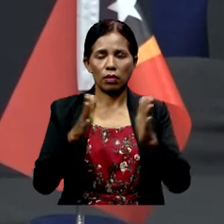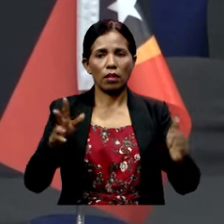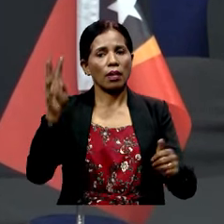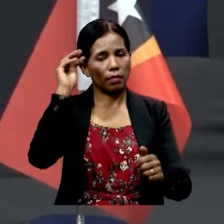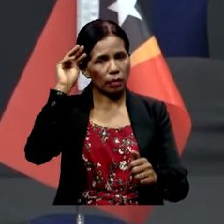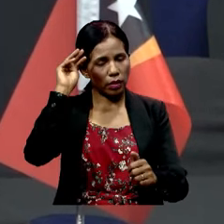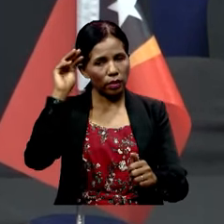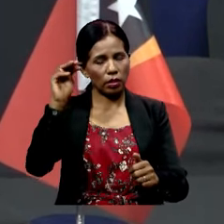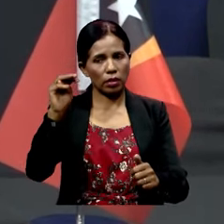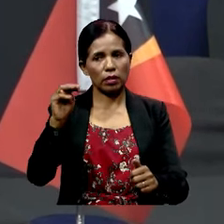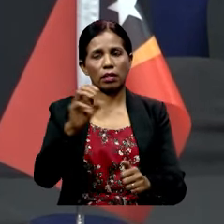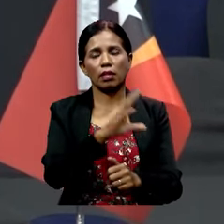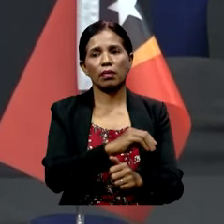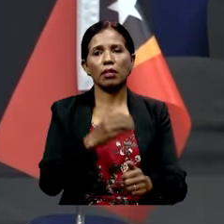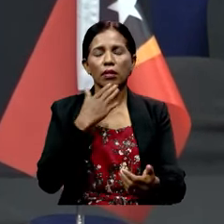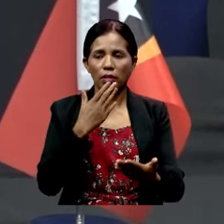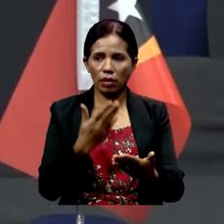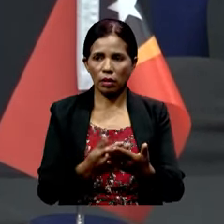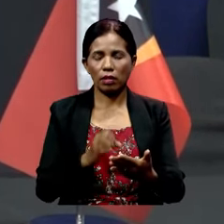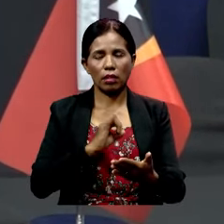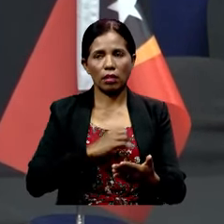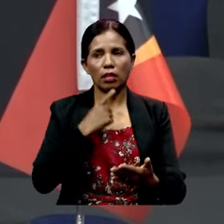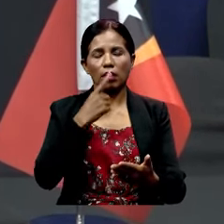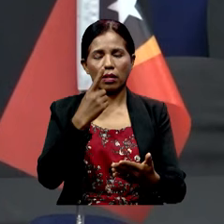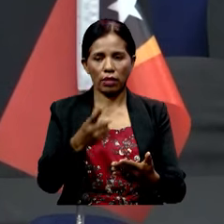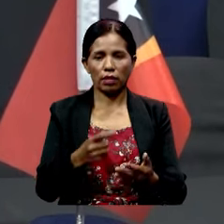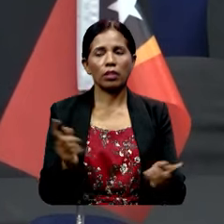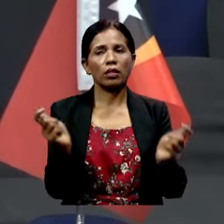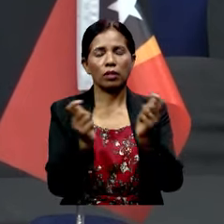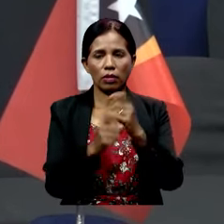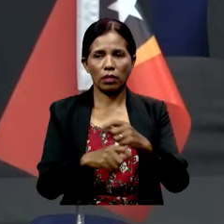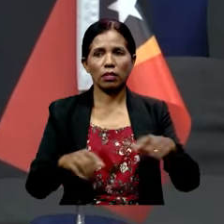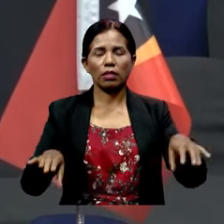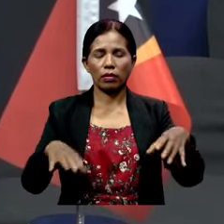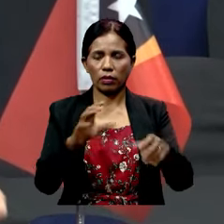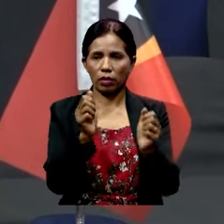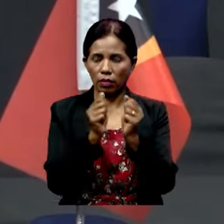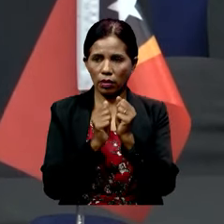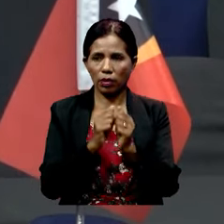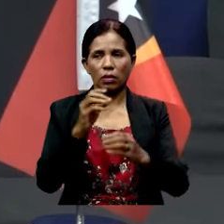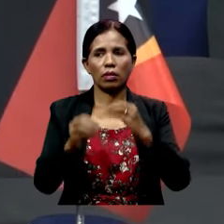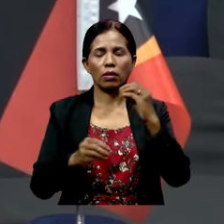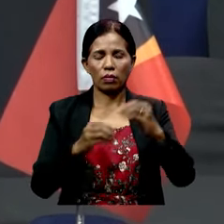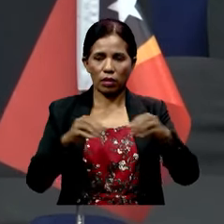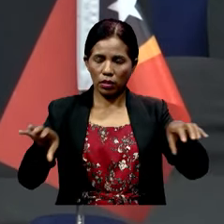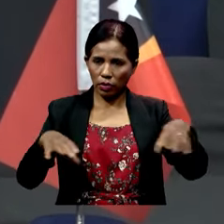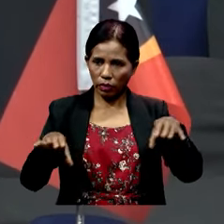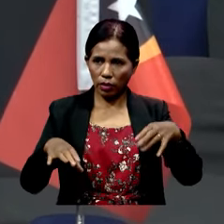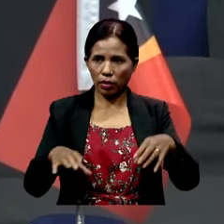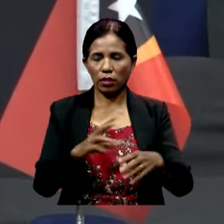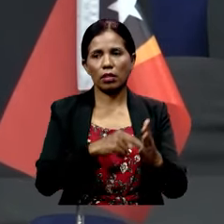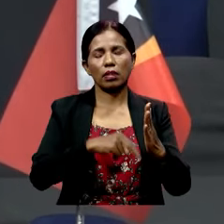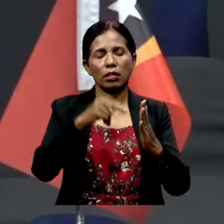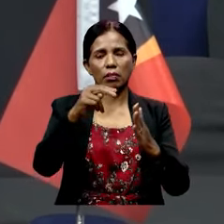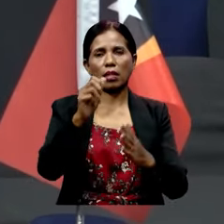Ministro. Tivemos também a ocasião de trocar algumas impressões sobre o nosso trabalho ao nível do